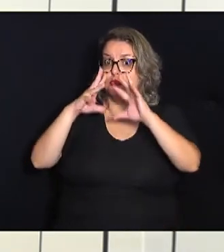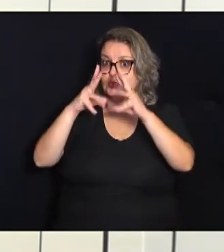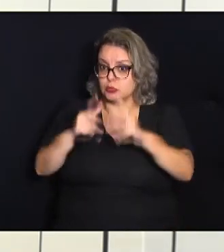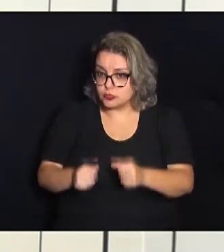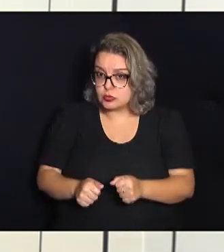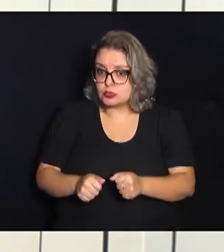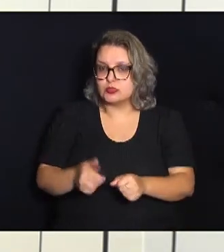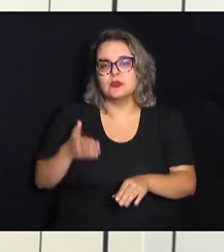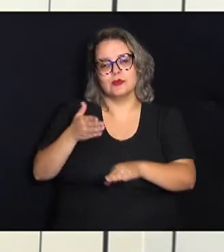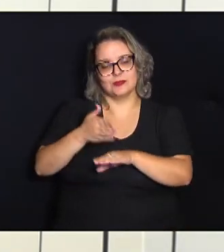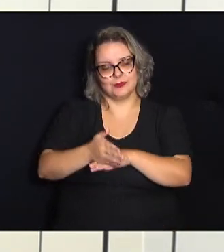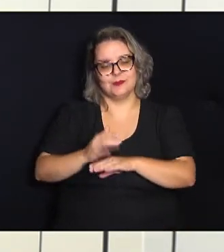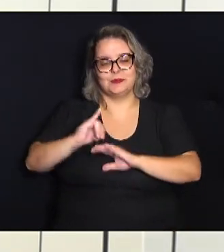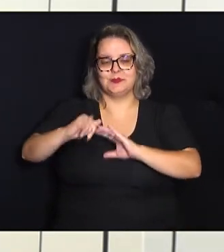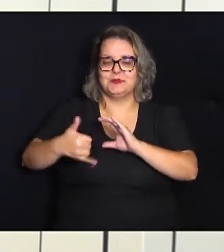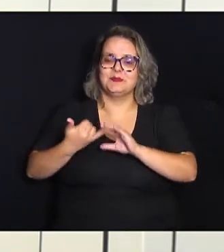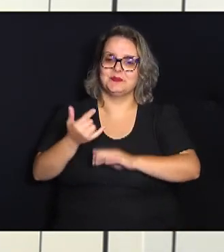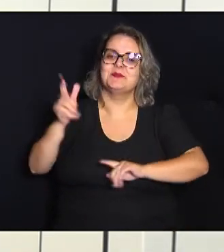só acessar o